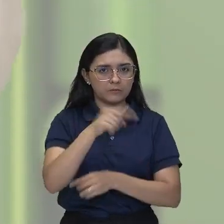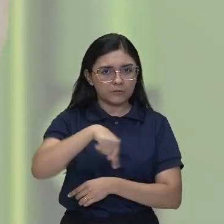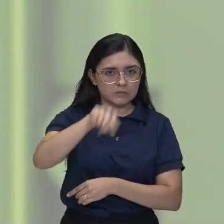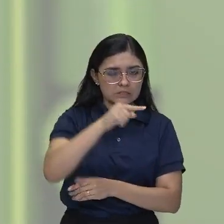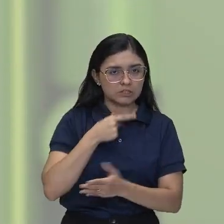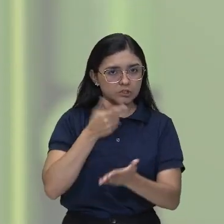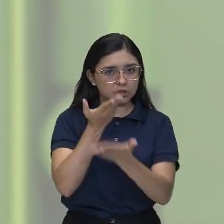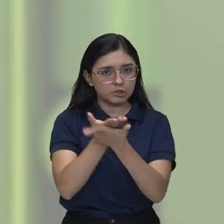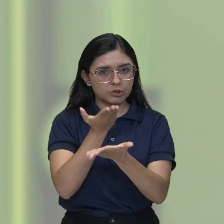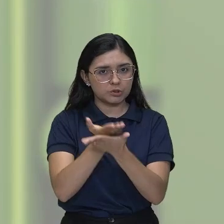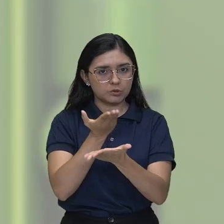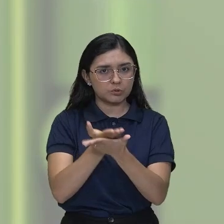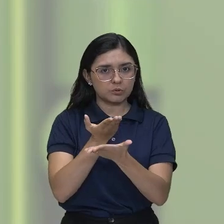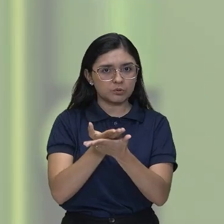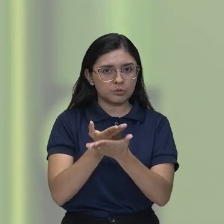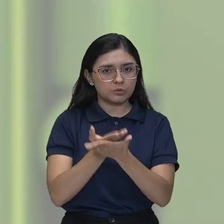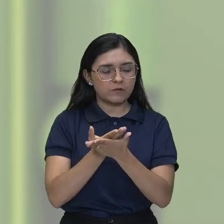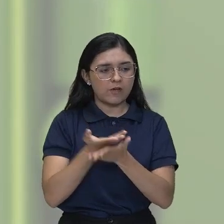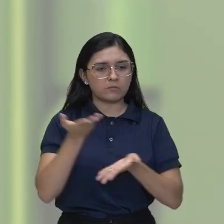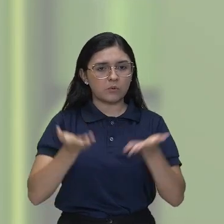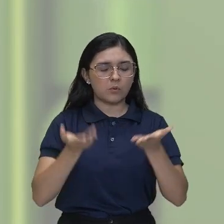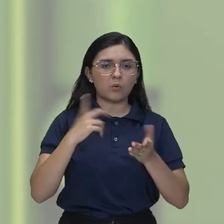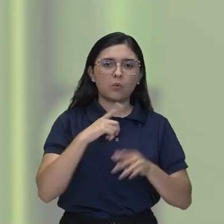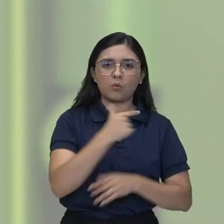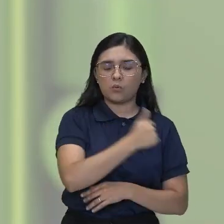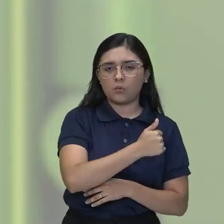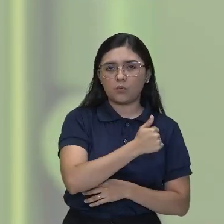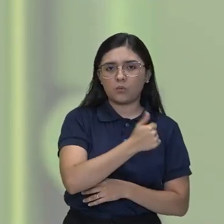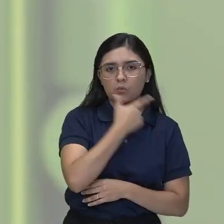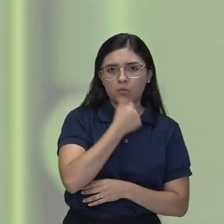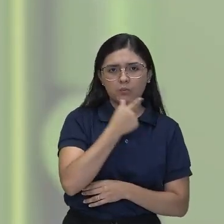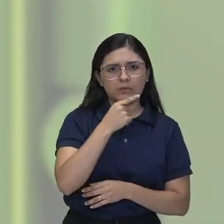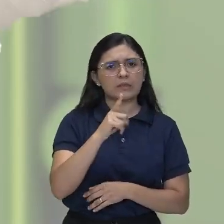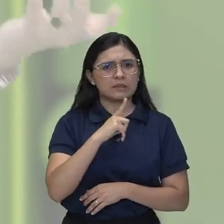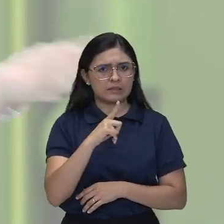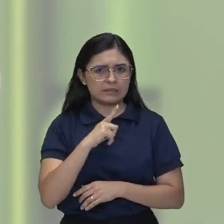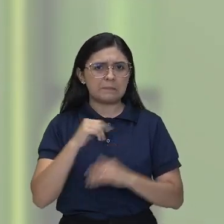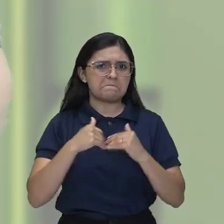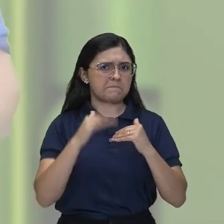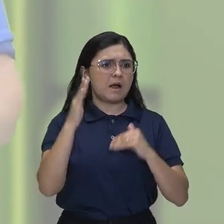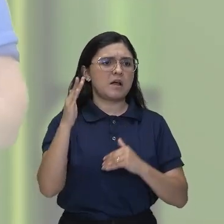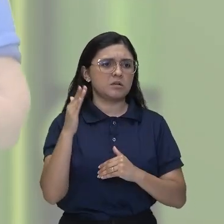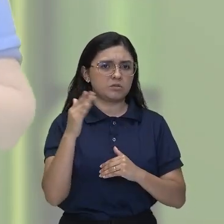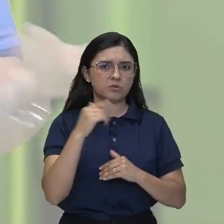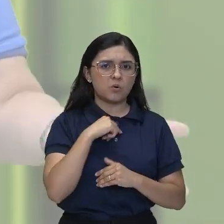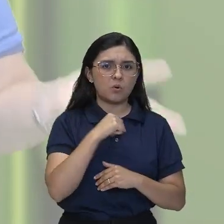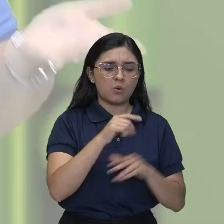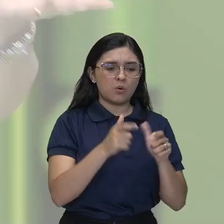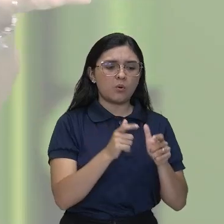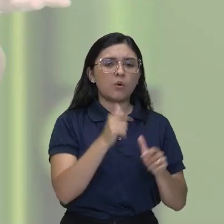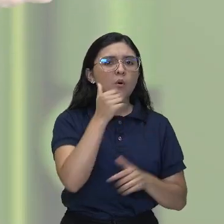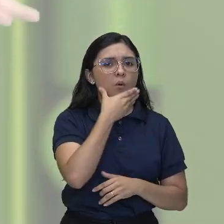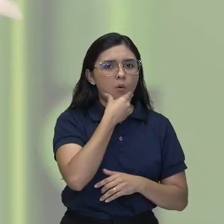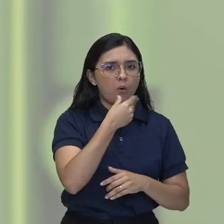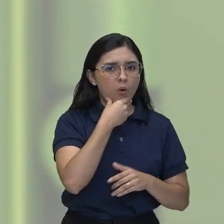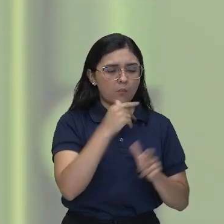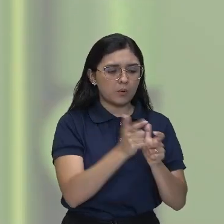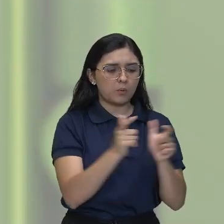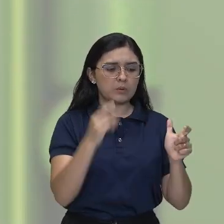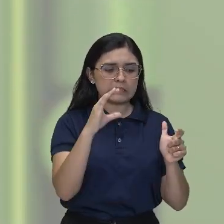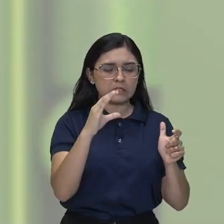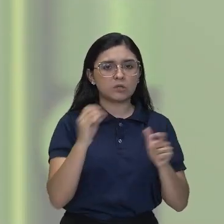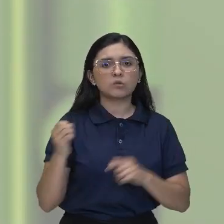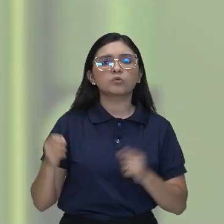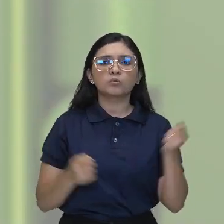estuda e equipara com os homens, porque não temos muito mais homens fazendo ciência do que as mulheres.